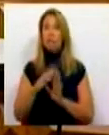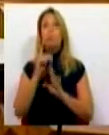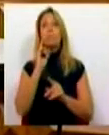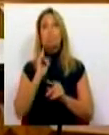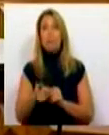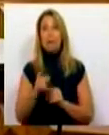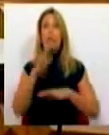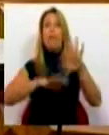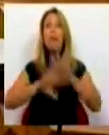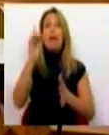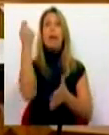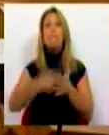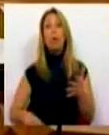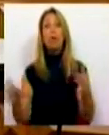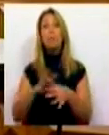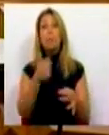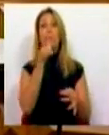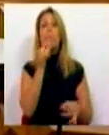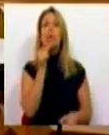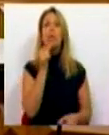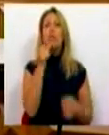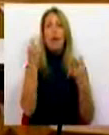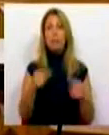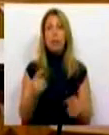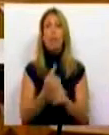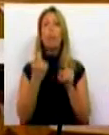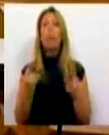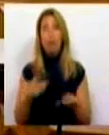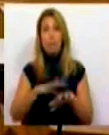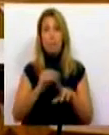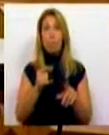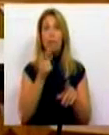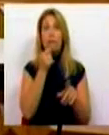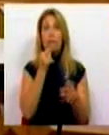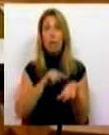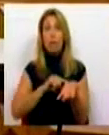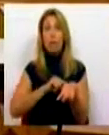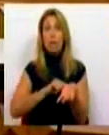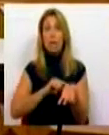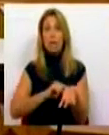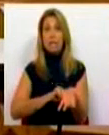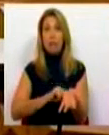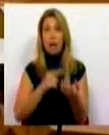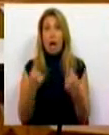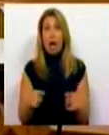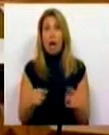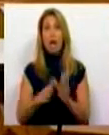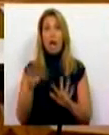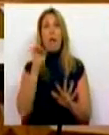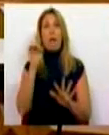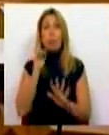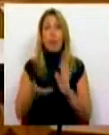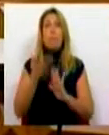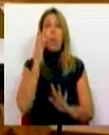açucaradas. E por uma razão simples, porque ainda agora se falou das diabetes, mais importante do que tratar a